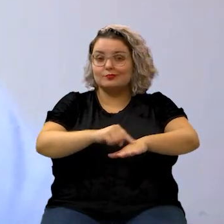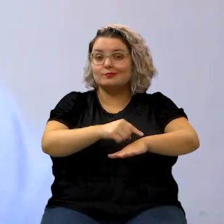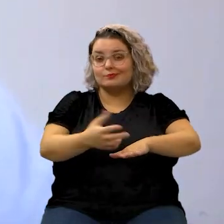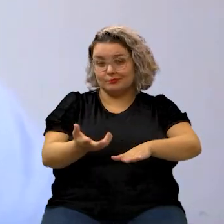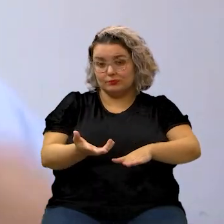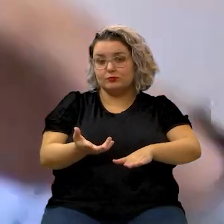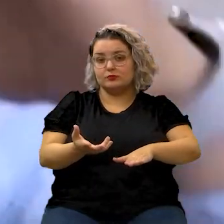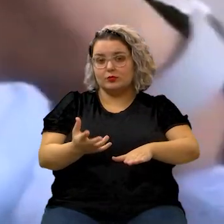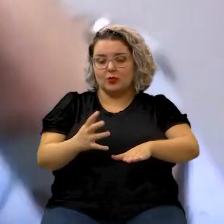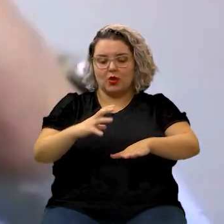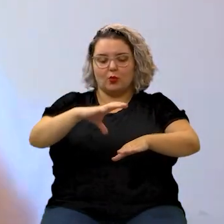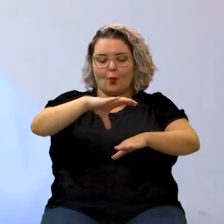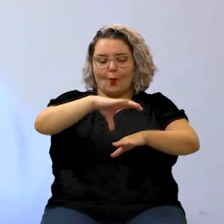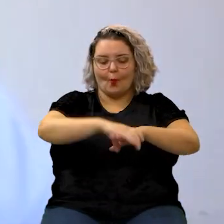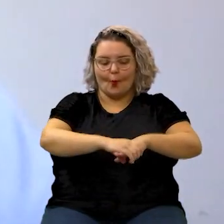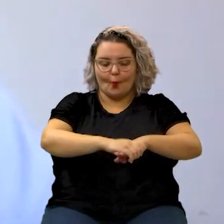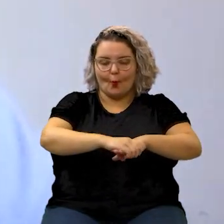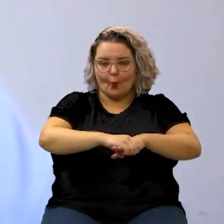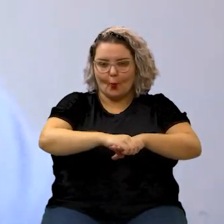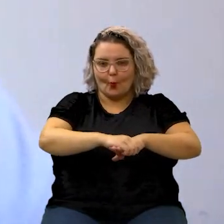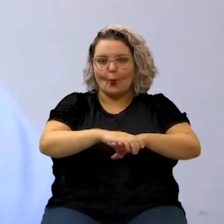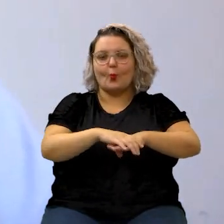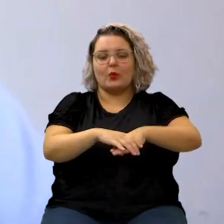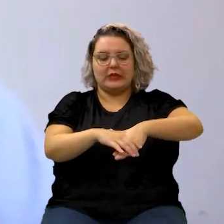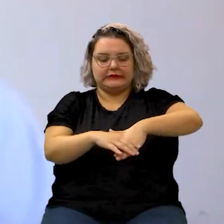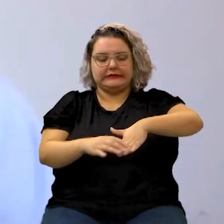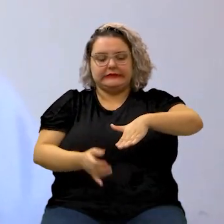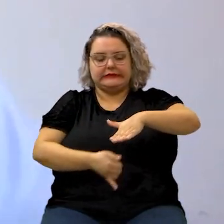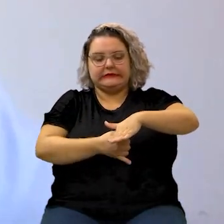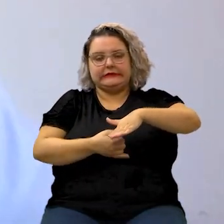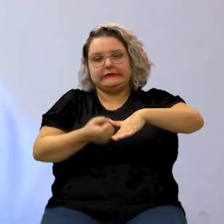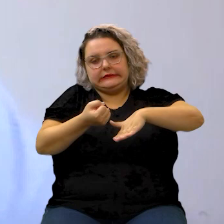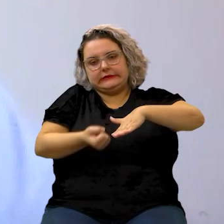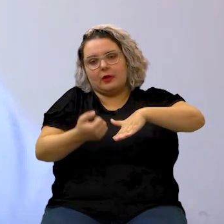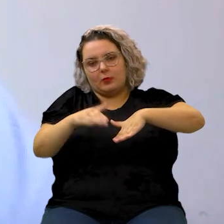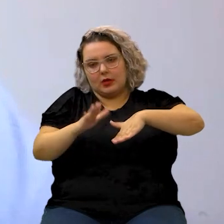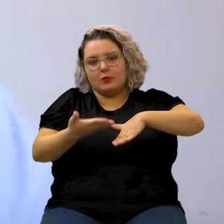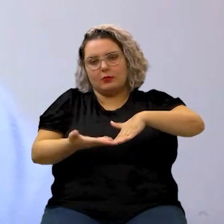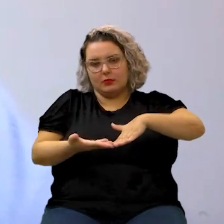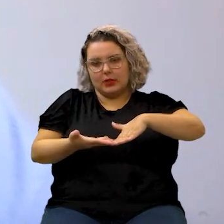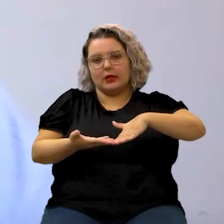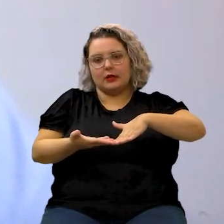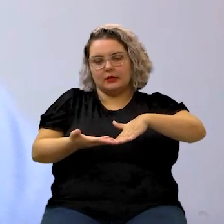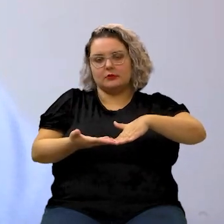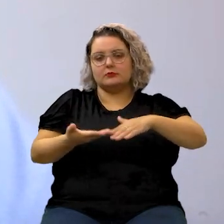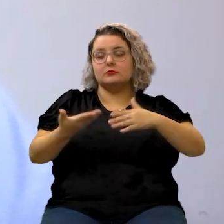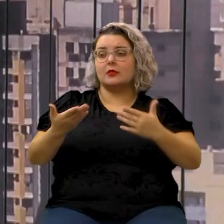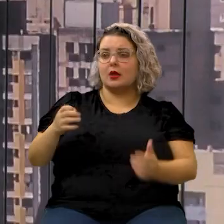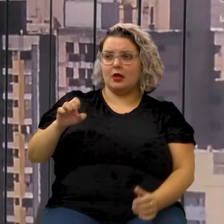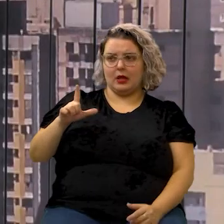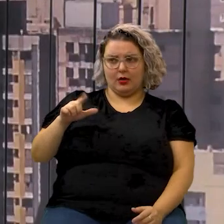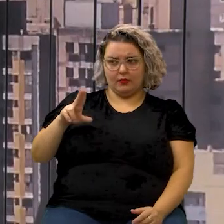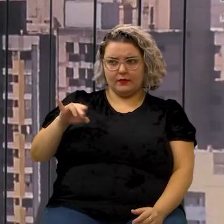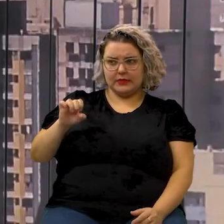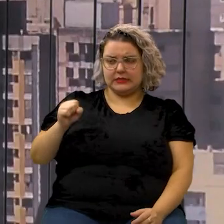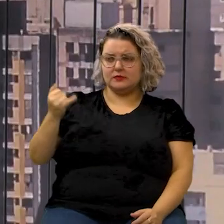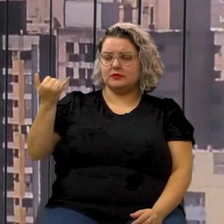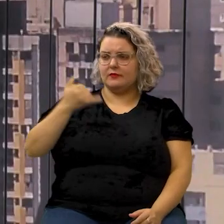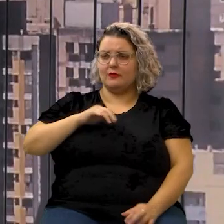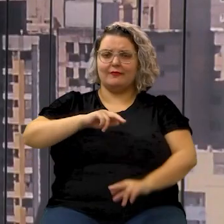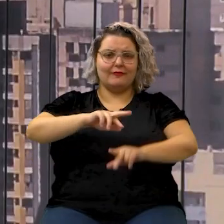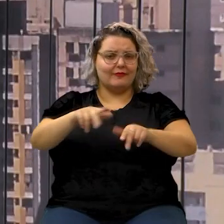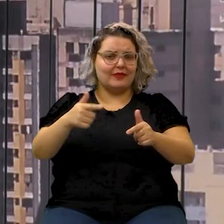tá? Por conta do aperto também do salto alto e essa sobrecarga que está acontecendo na parte da frente do pé. Elvis, você citou